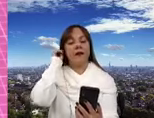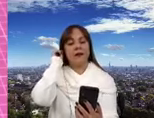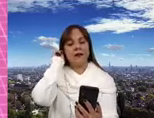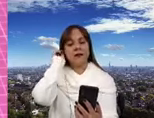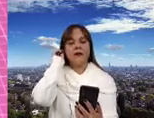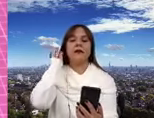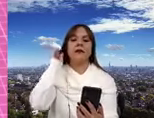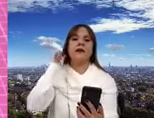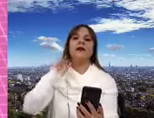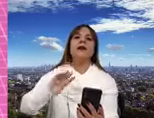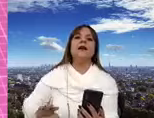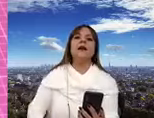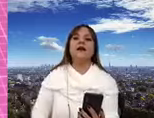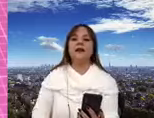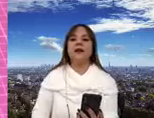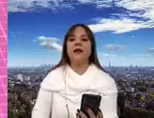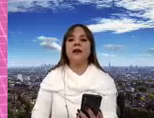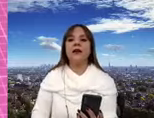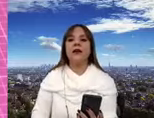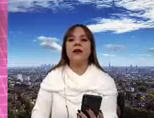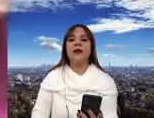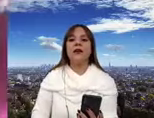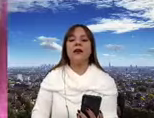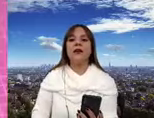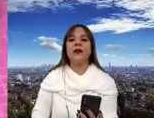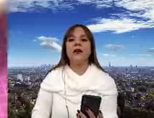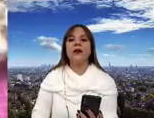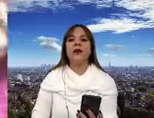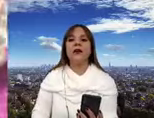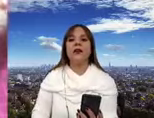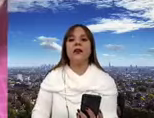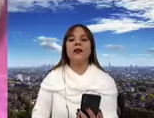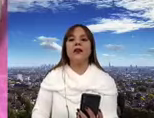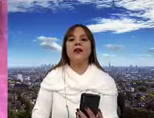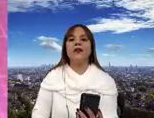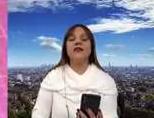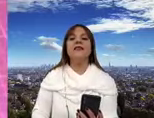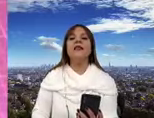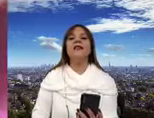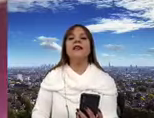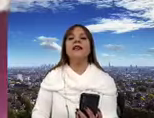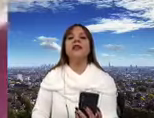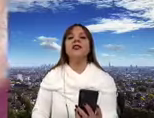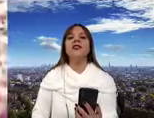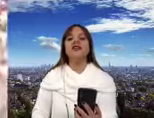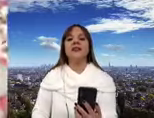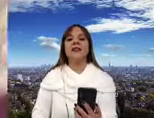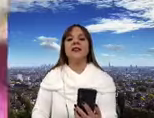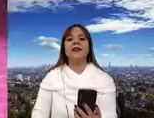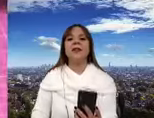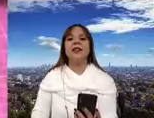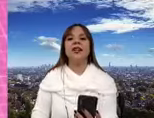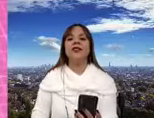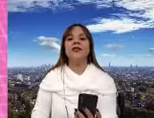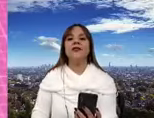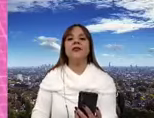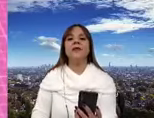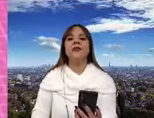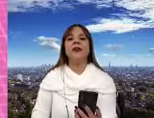em pé, na estante, na prateleira ou pendurado na parede. Nossa, Stephanie, quanta dica que você tá dando pra gente, viu? Tá